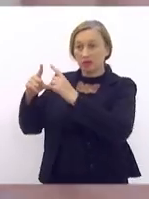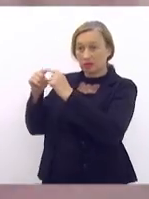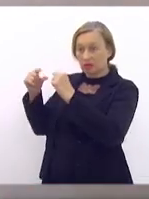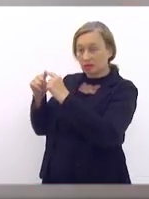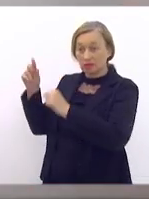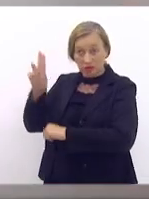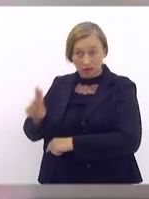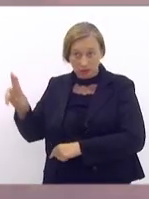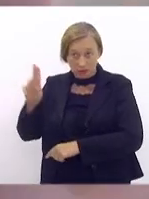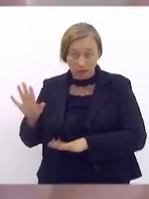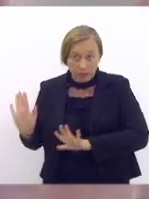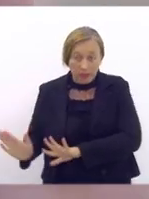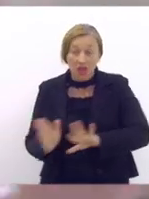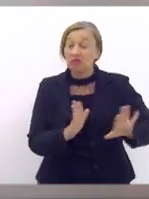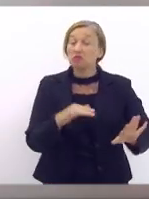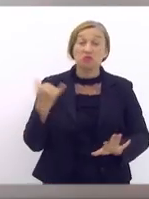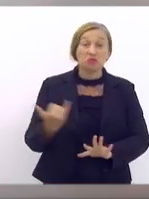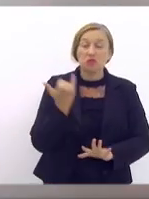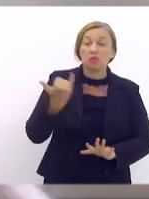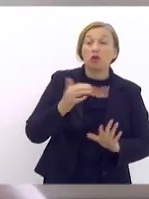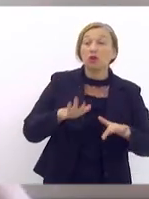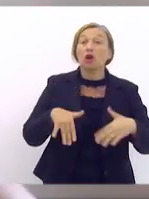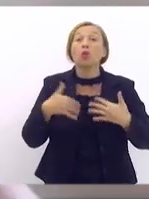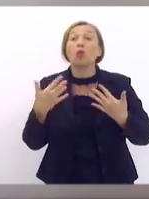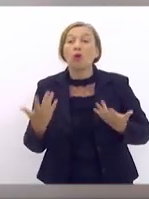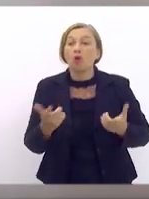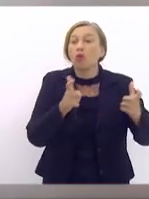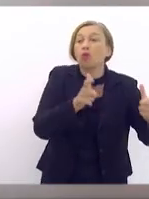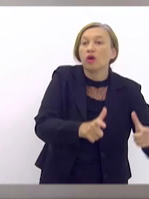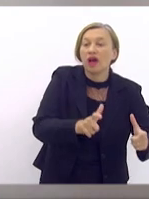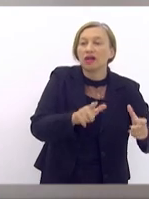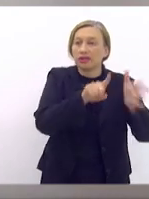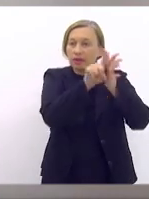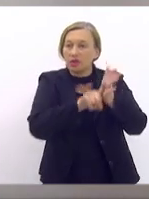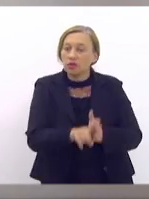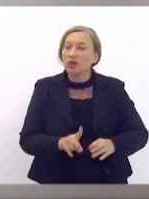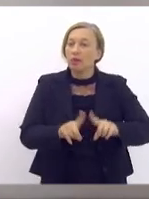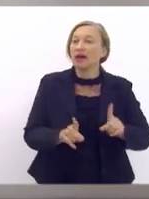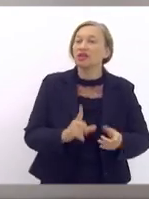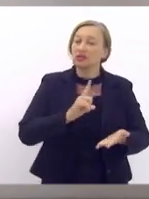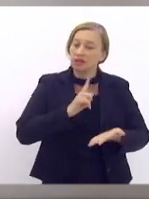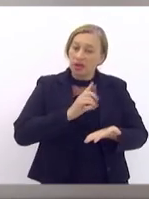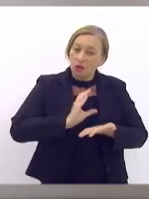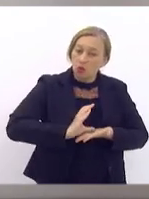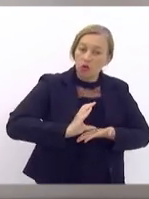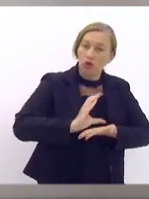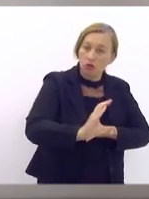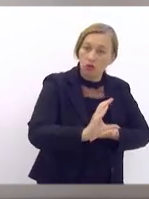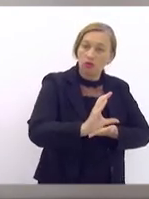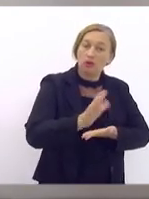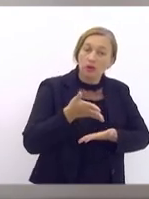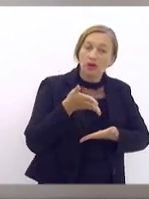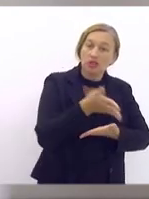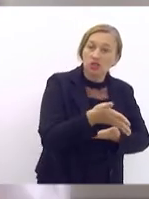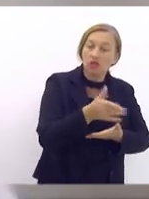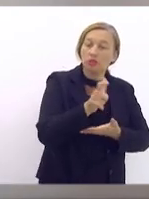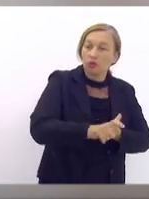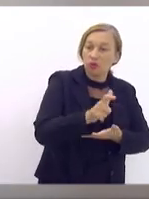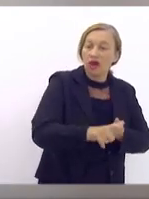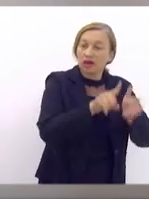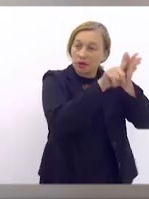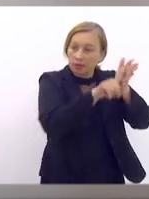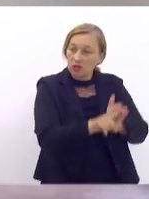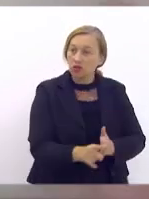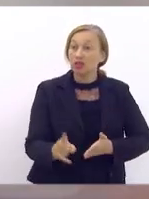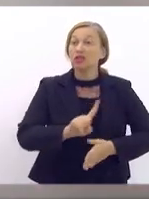não importa de onde vai sair a demanda de pesquisa, o importante é sair o recurso, que esse recurso chegue a quem vai fazer a pesquisa e que vocês